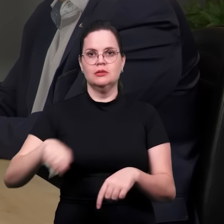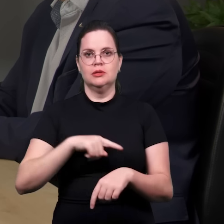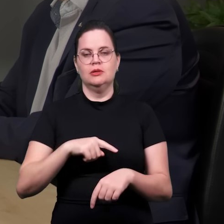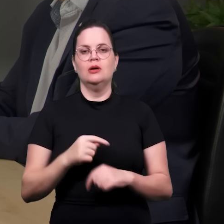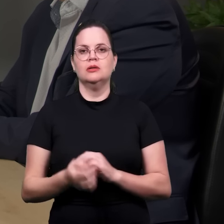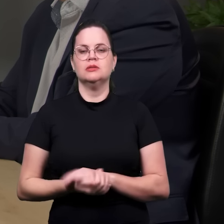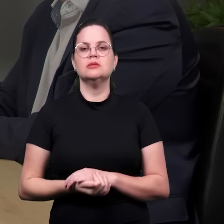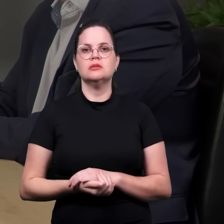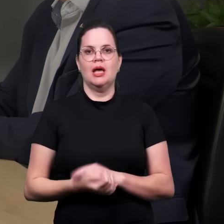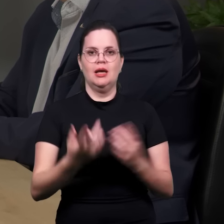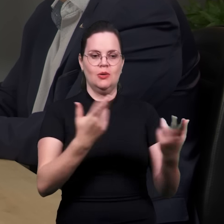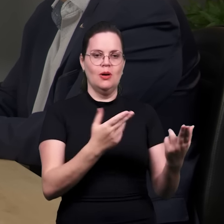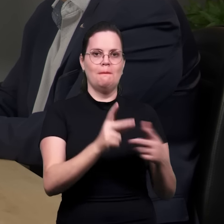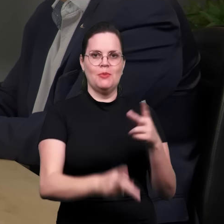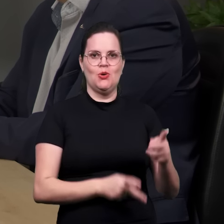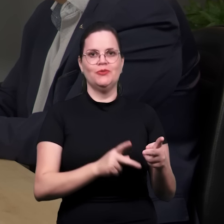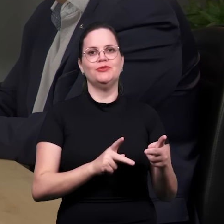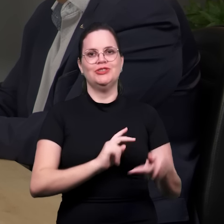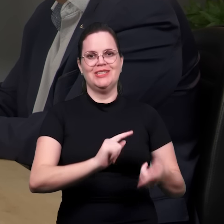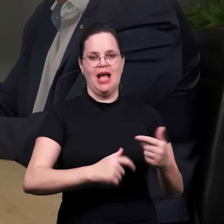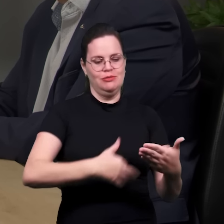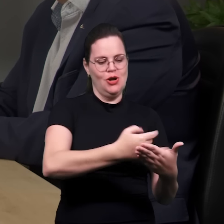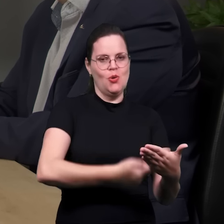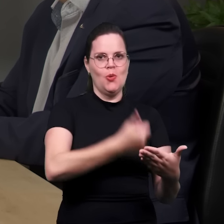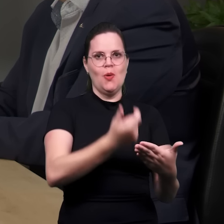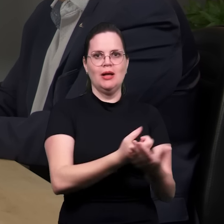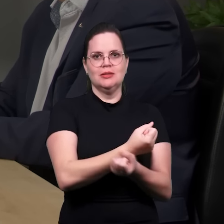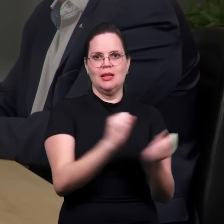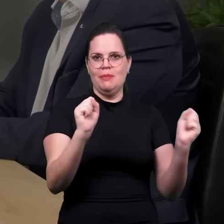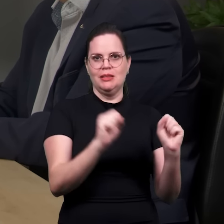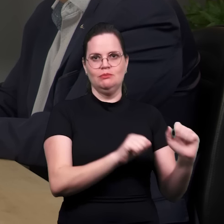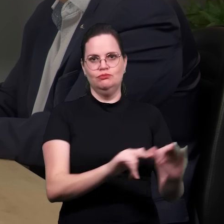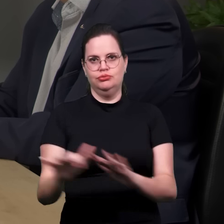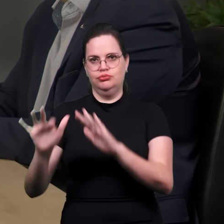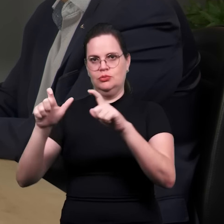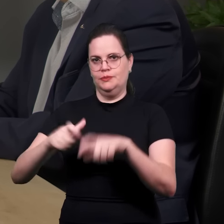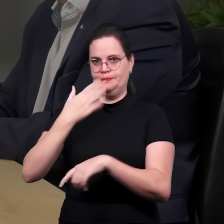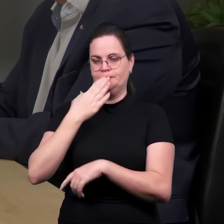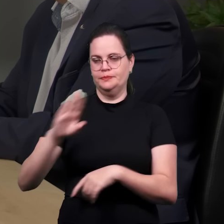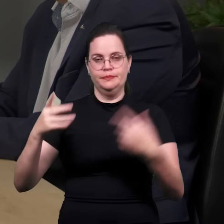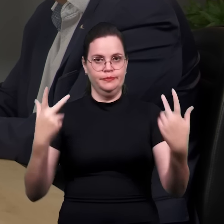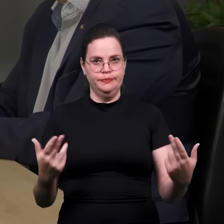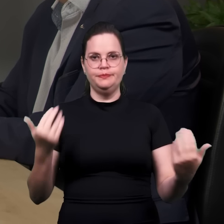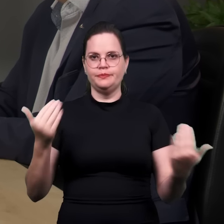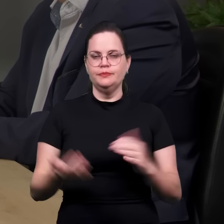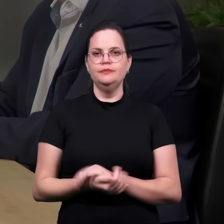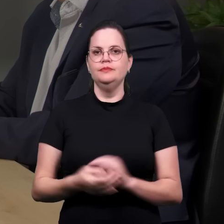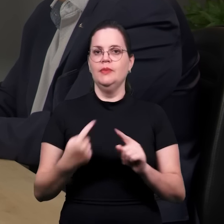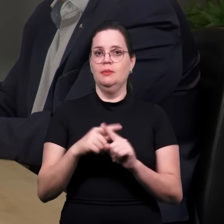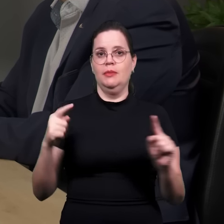prefigurada de Israel, do Egito e da igreja deste mundo para a eternidade, Deus começou agora a revelar os seus